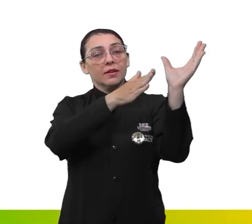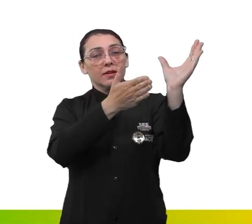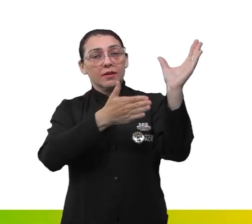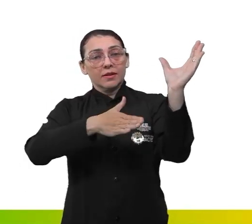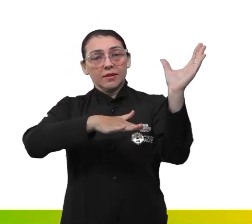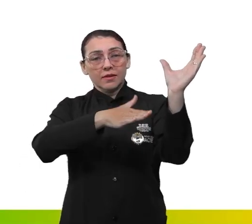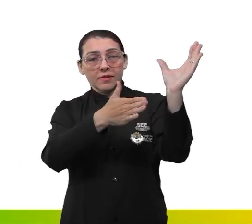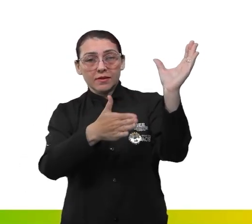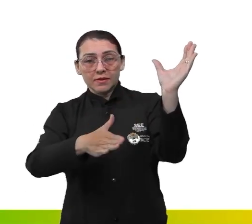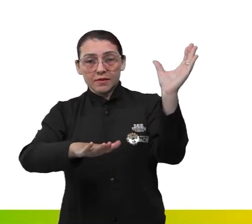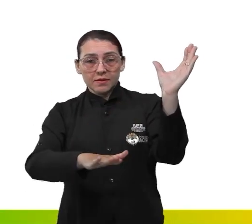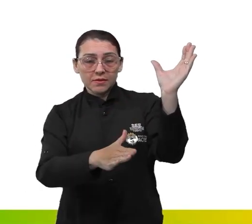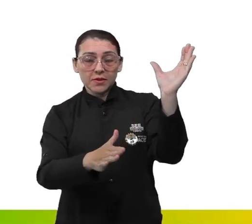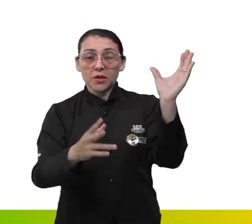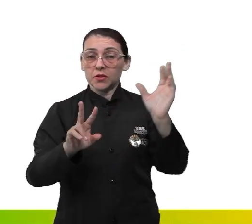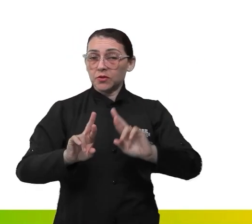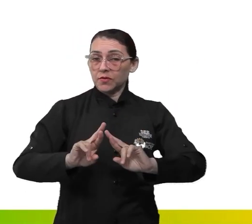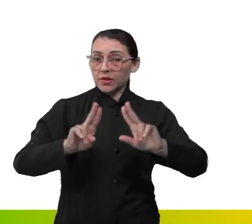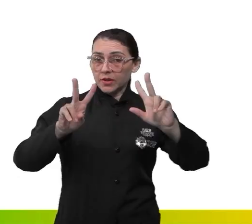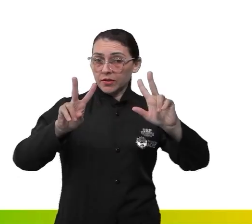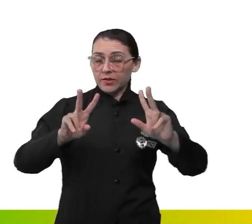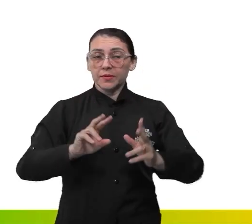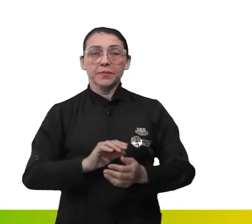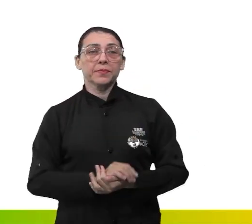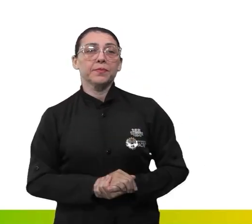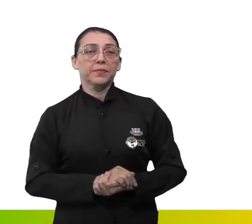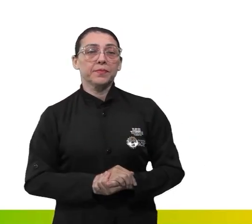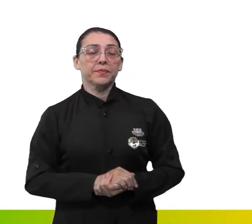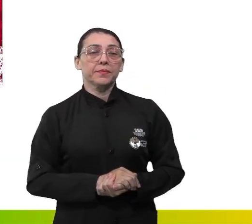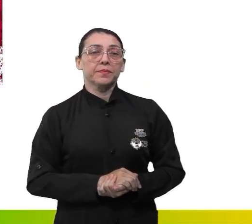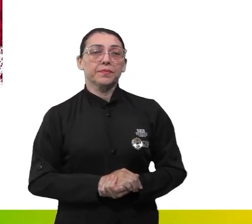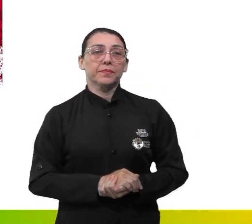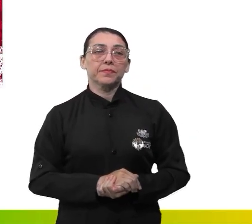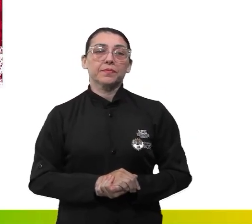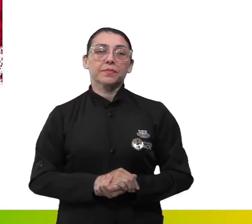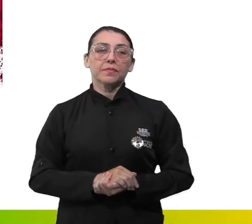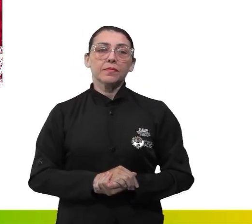Então, eram duas coisas diferentes.